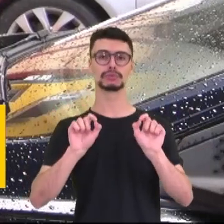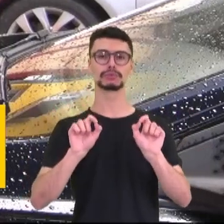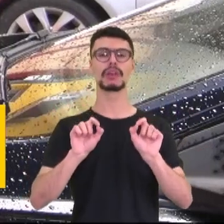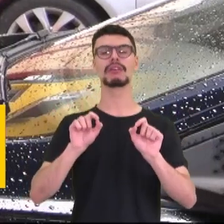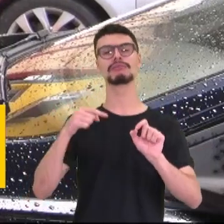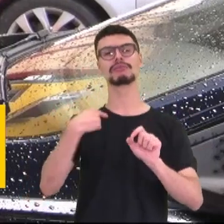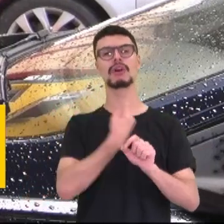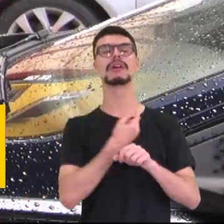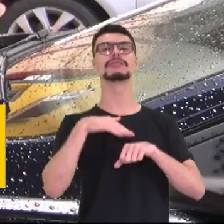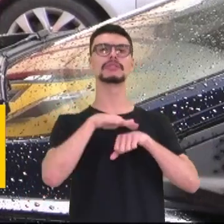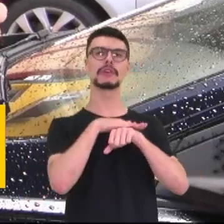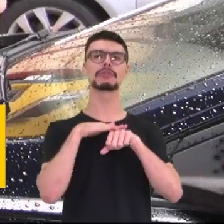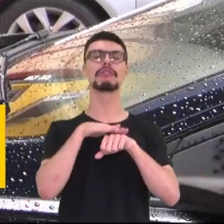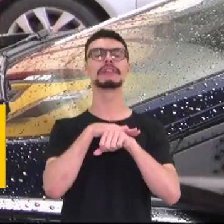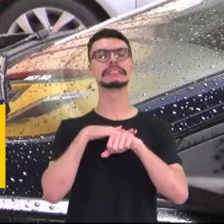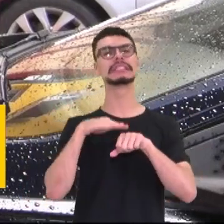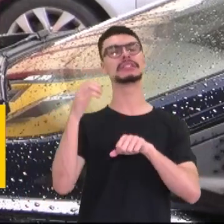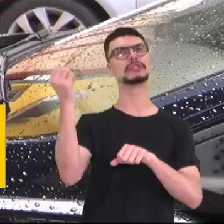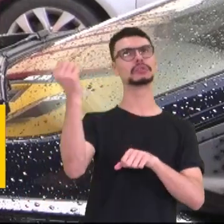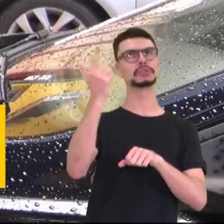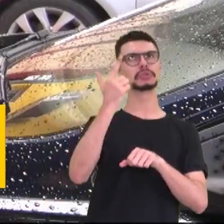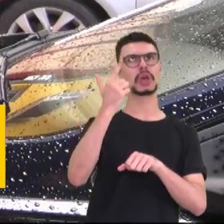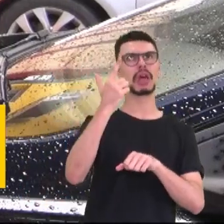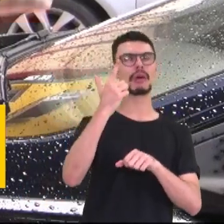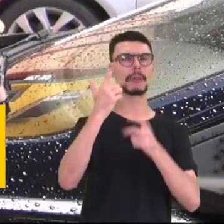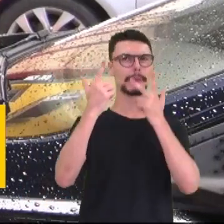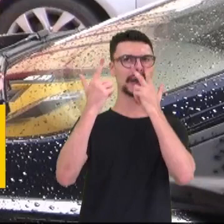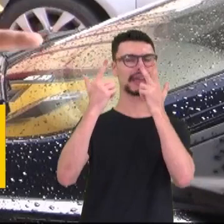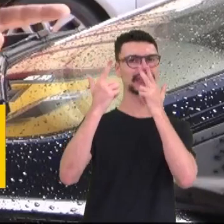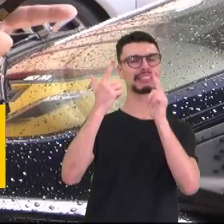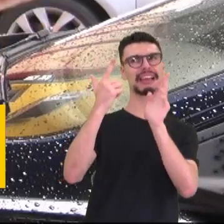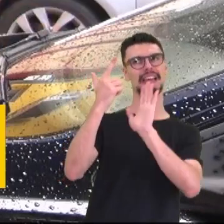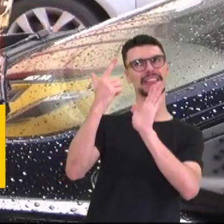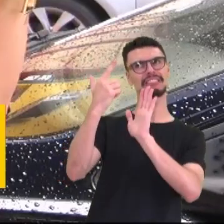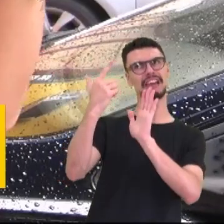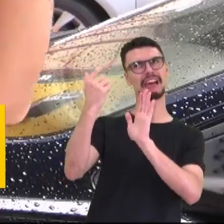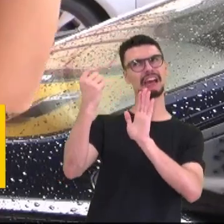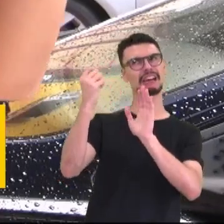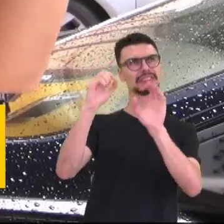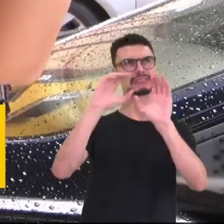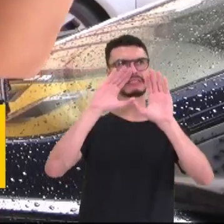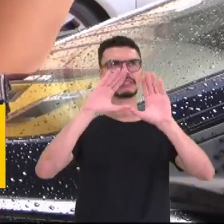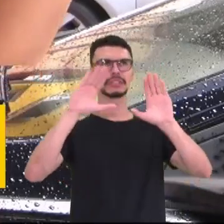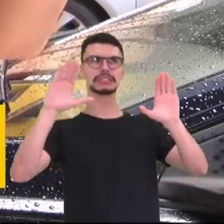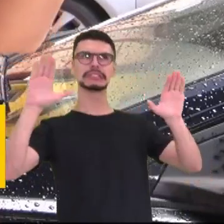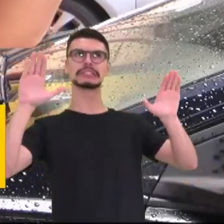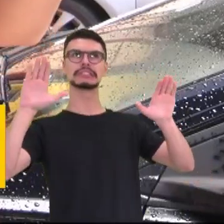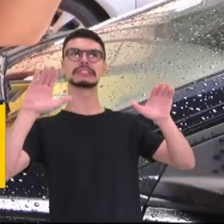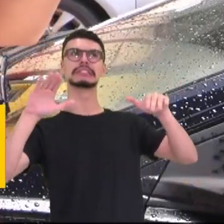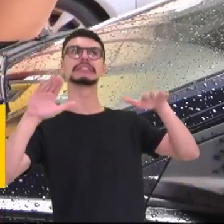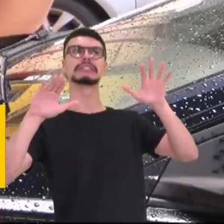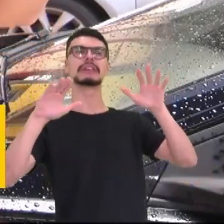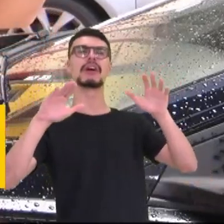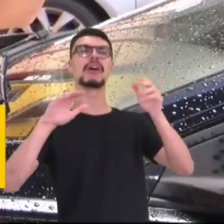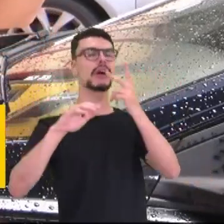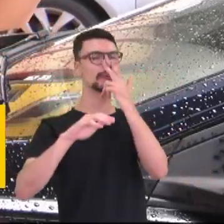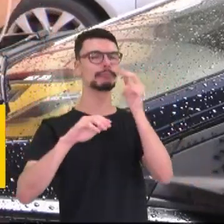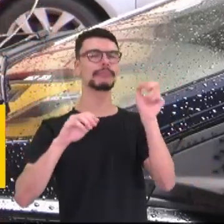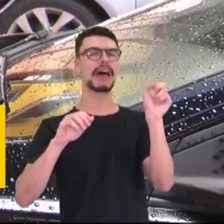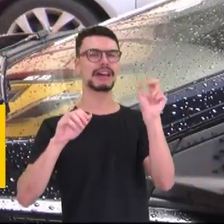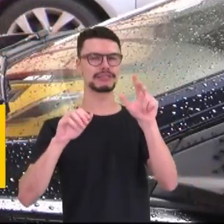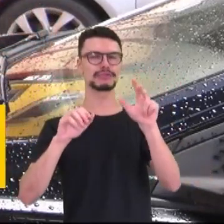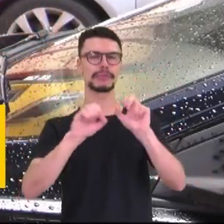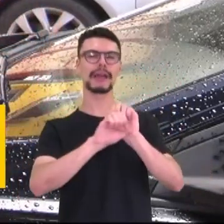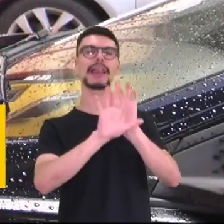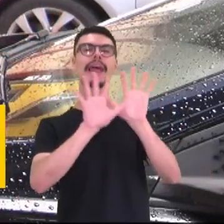comentando agorinha mesmo, e o sol, olha, ele já está querendo sair aqui, o céu já abriu, desse lado aqui está mais limpo, o céu está azulzinho, bem clarinho,